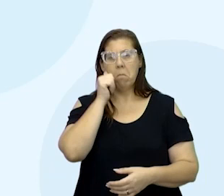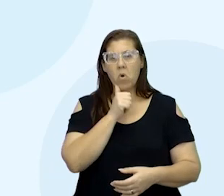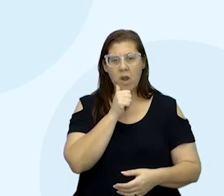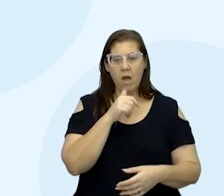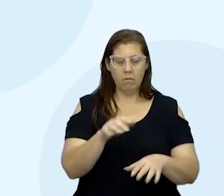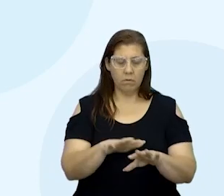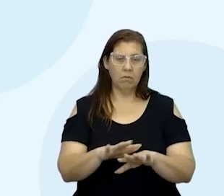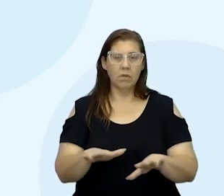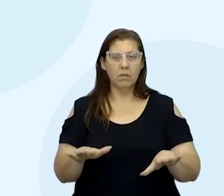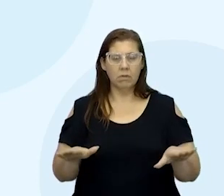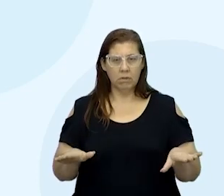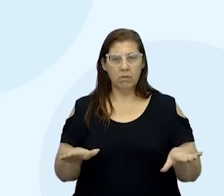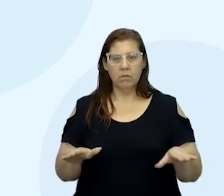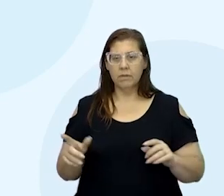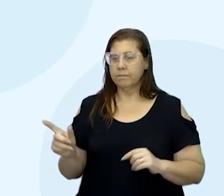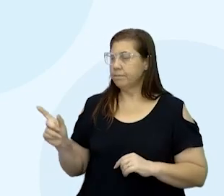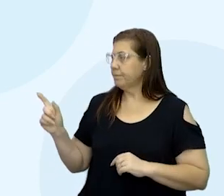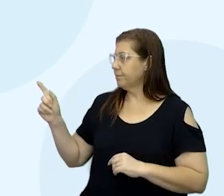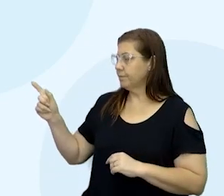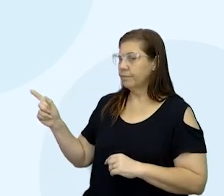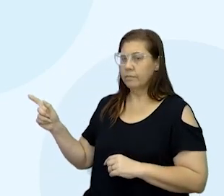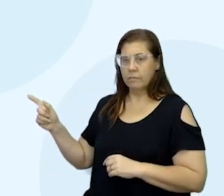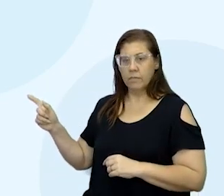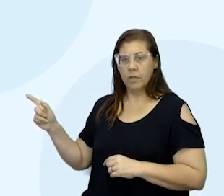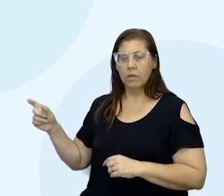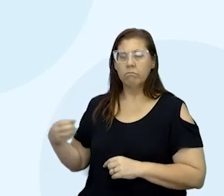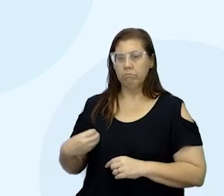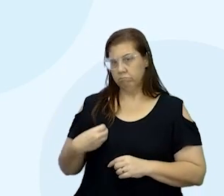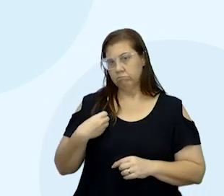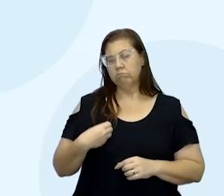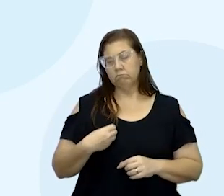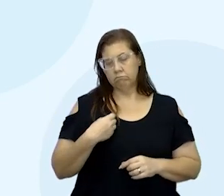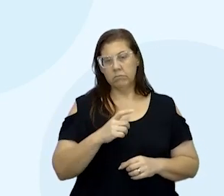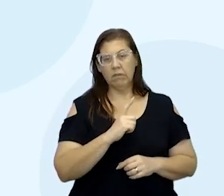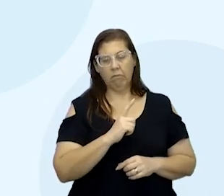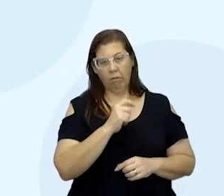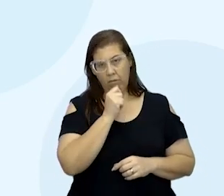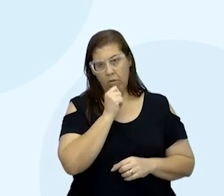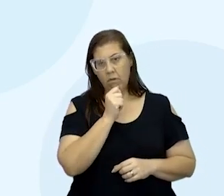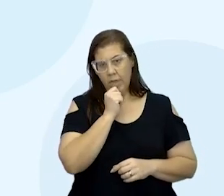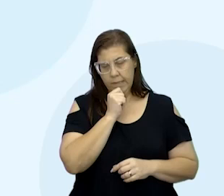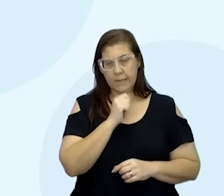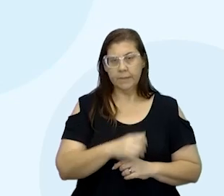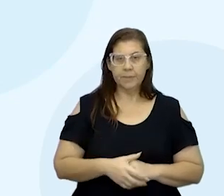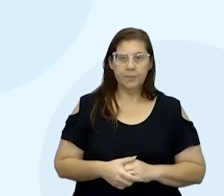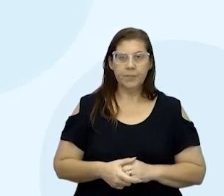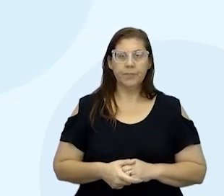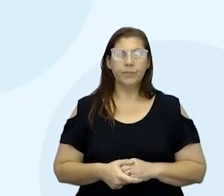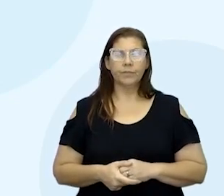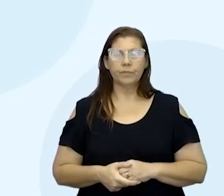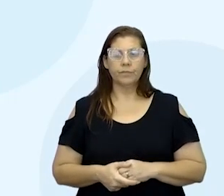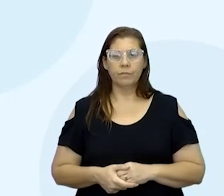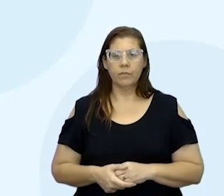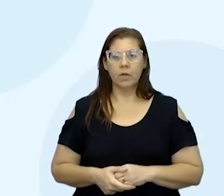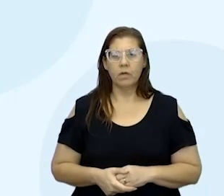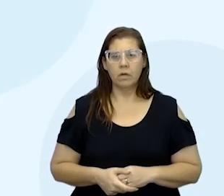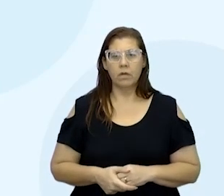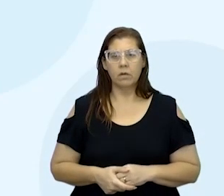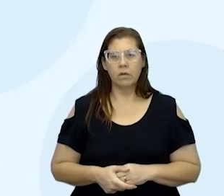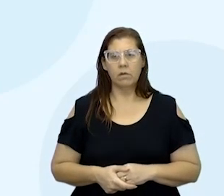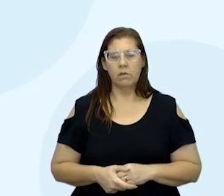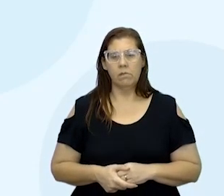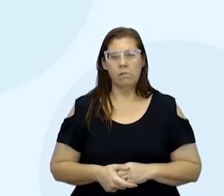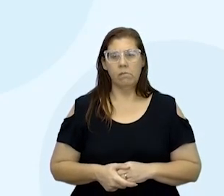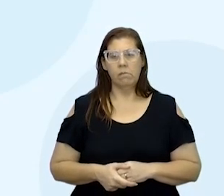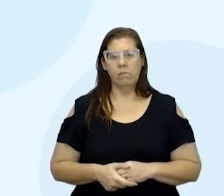e crianças, né, que sobreviveram aí do ataque, né, em Canudos, tá?